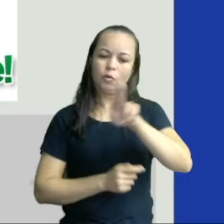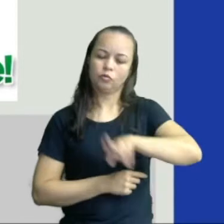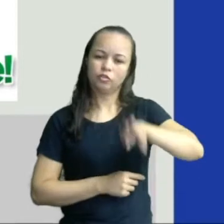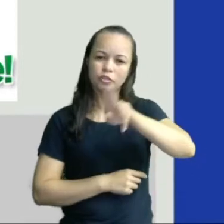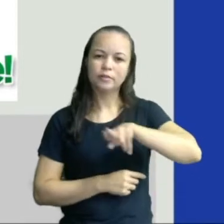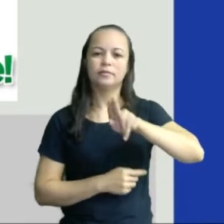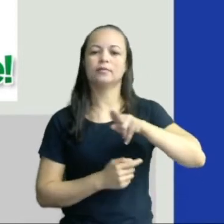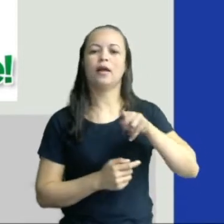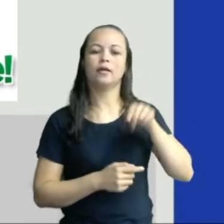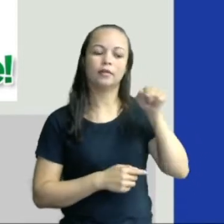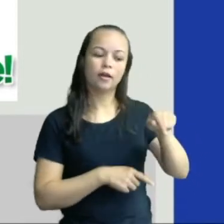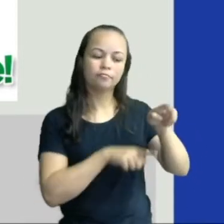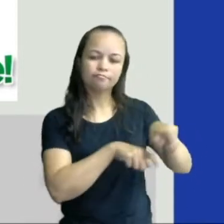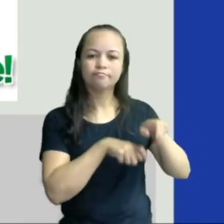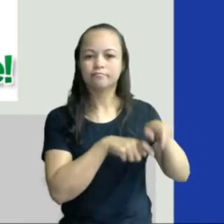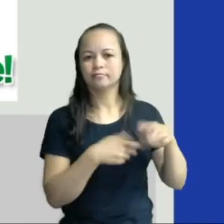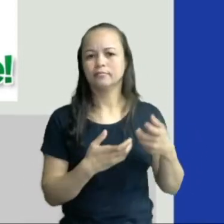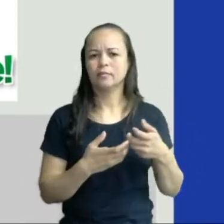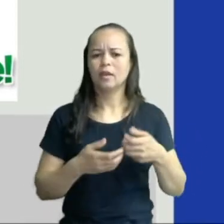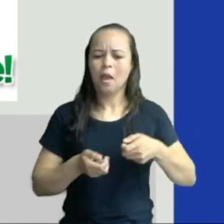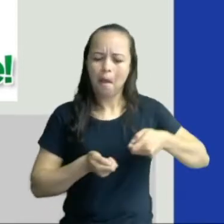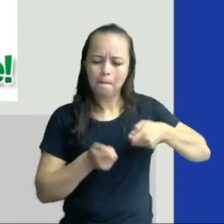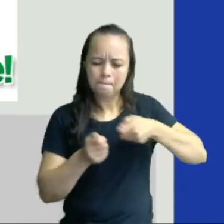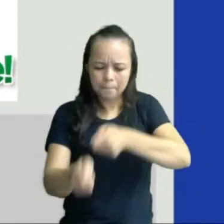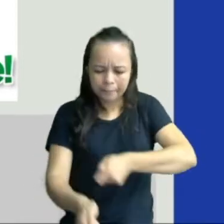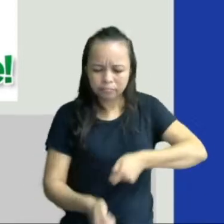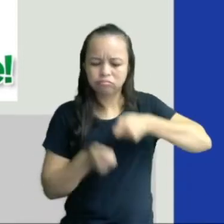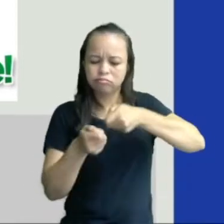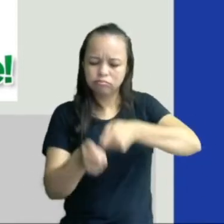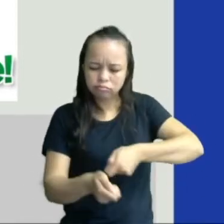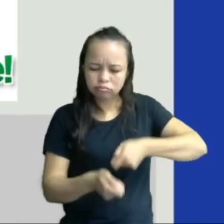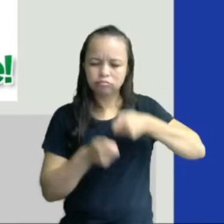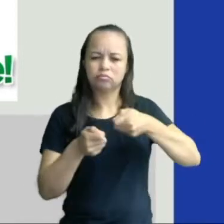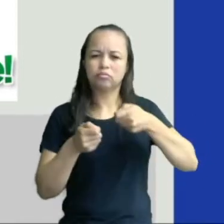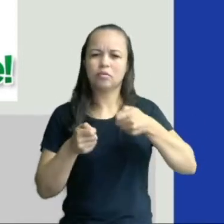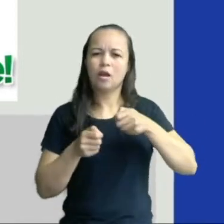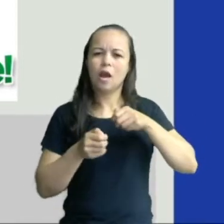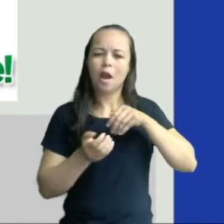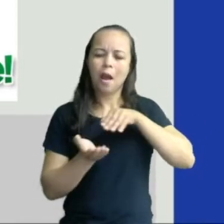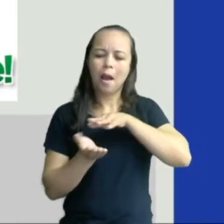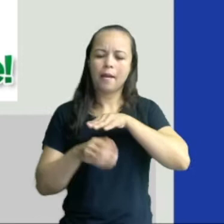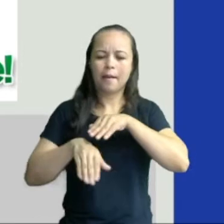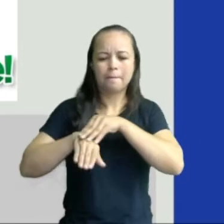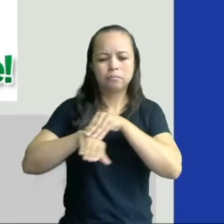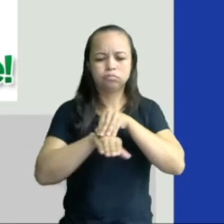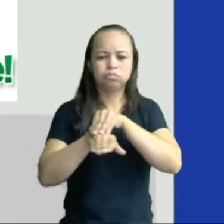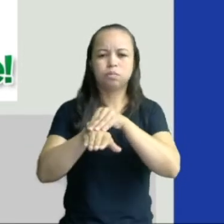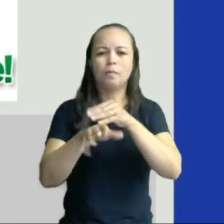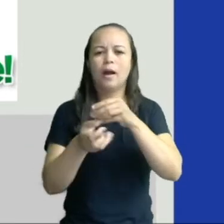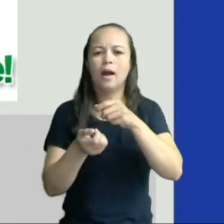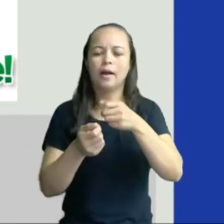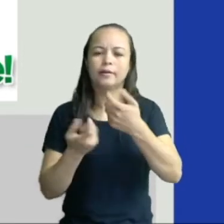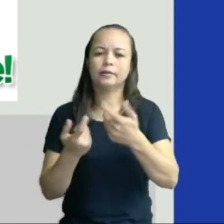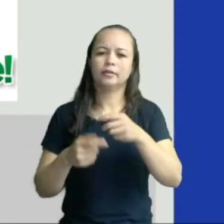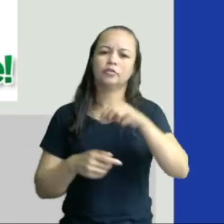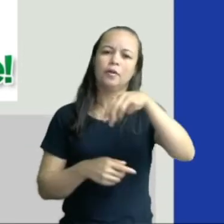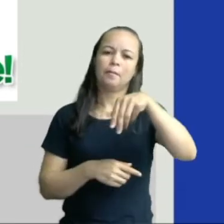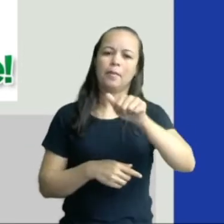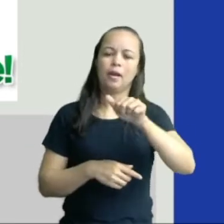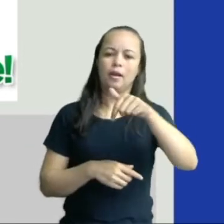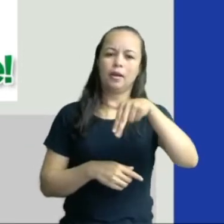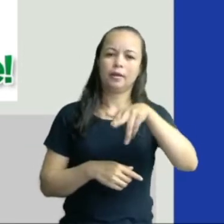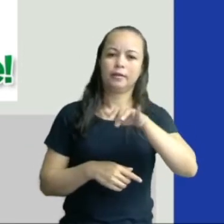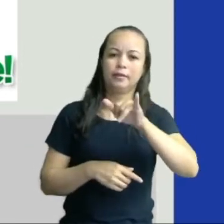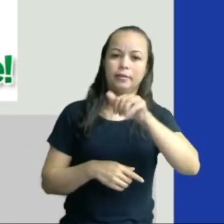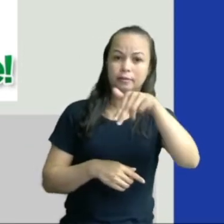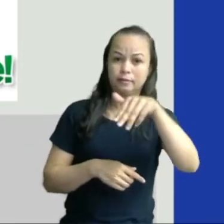certo? Pá, enxada, corte, máquinas para plantar, máquinas para colher, tudo é produzido